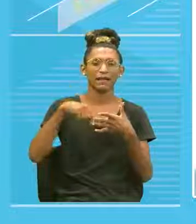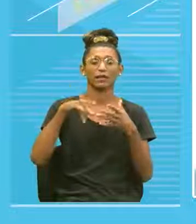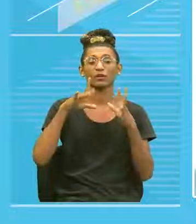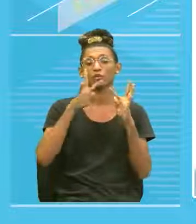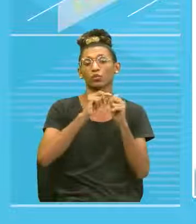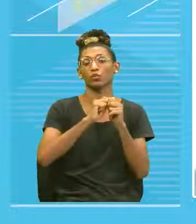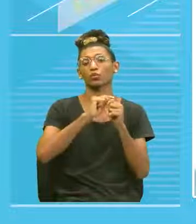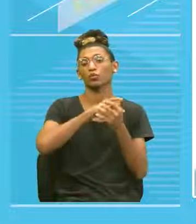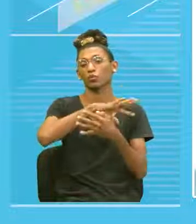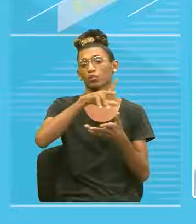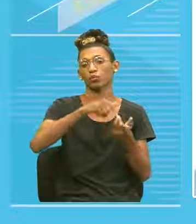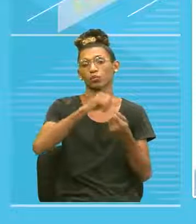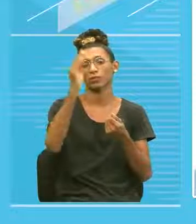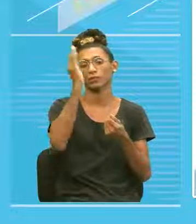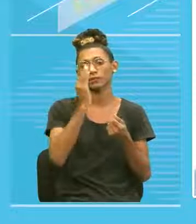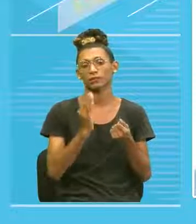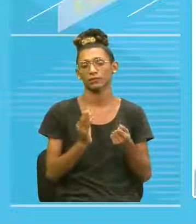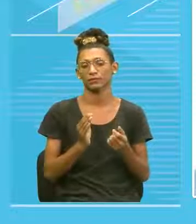Brasil